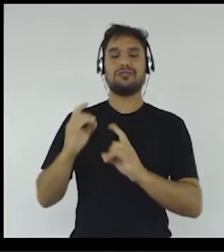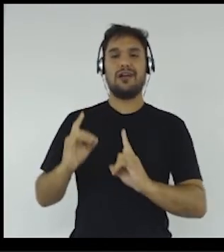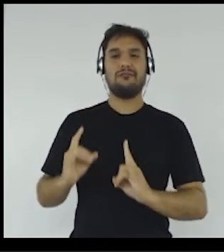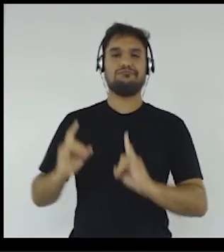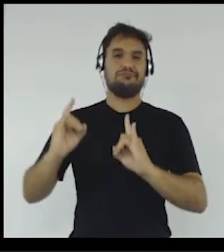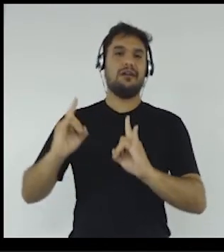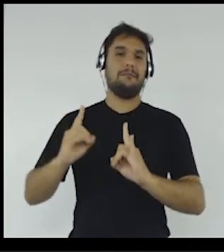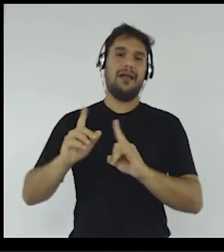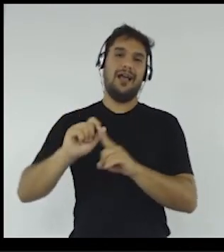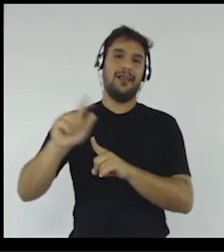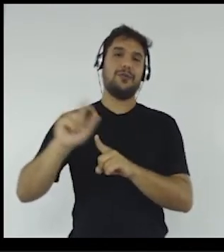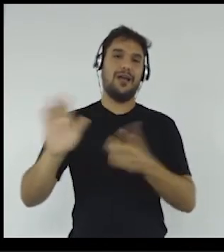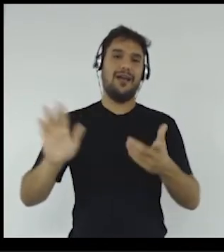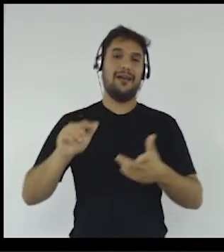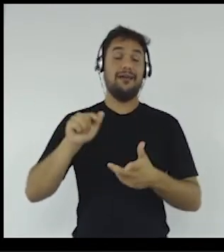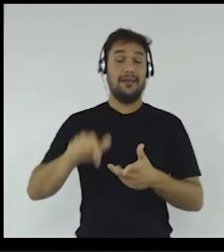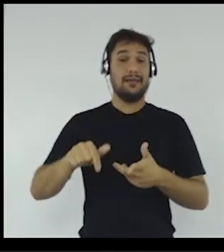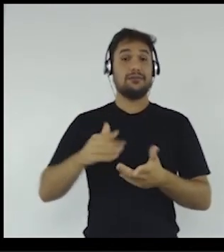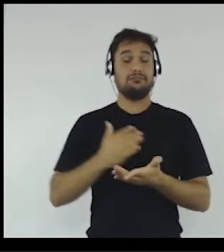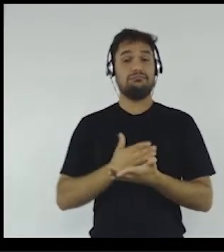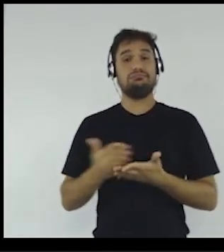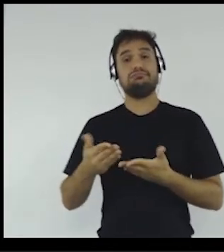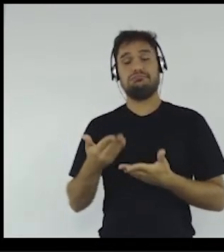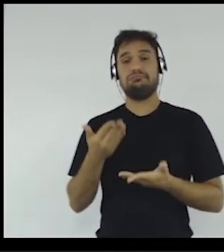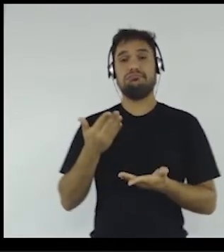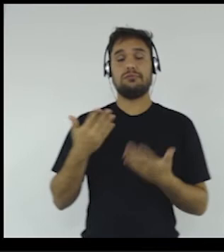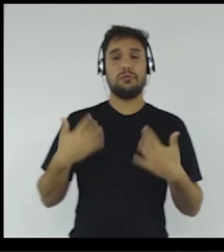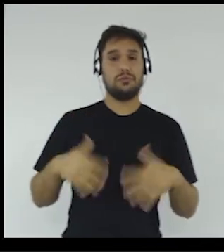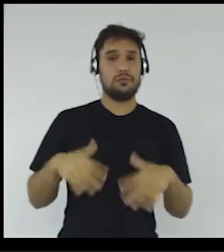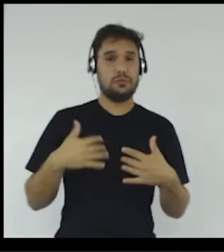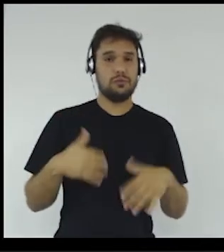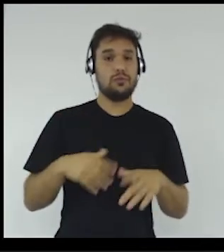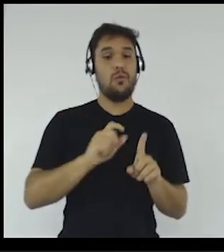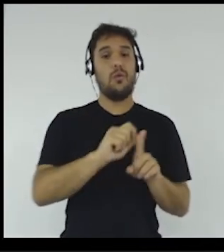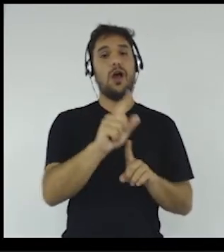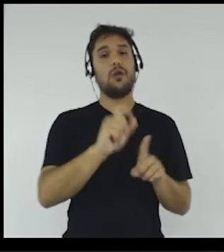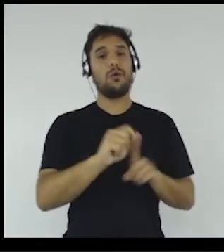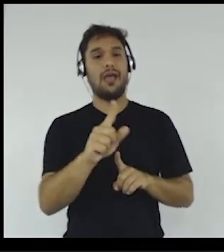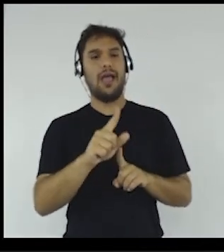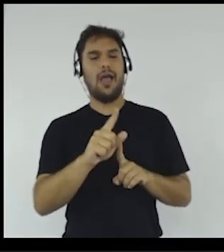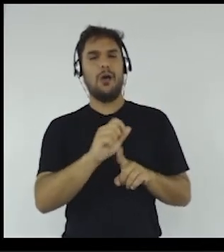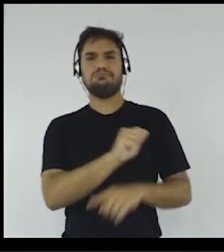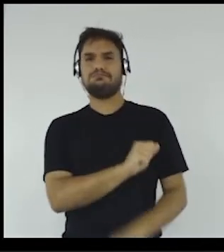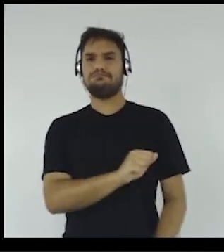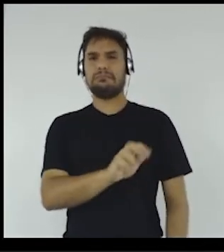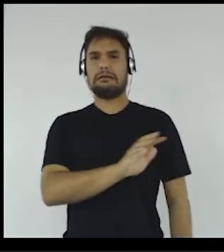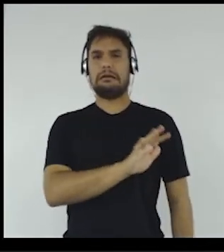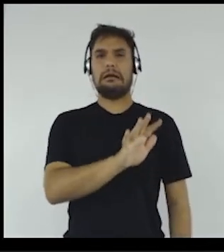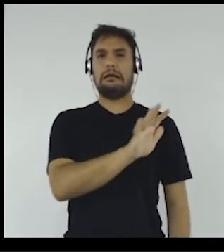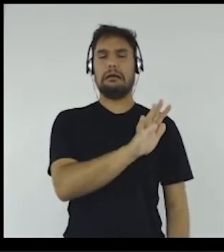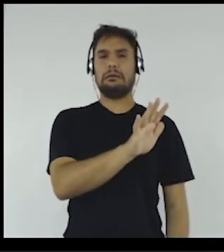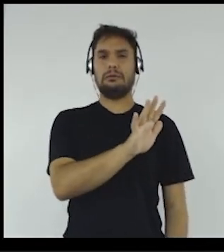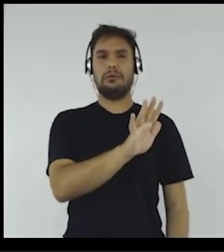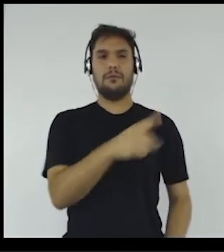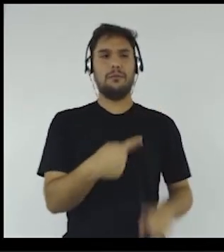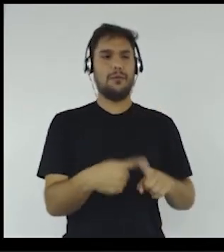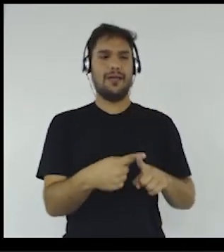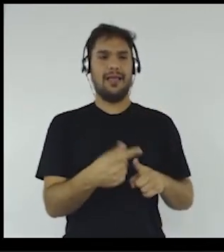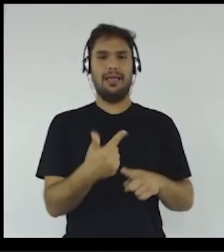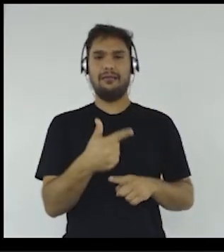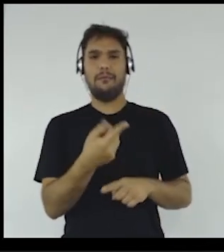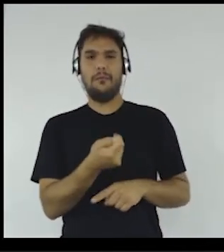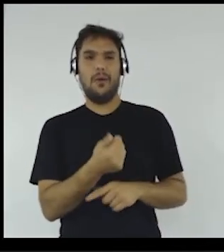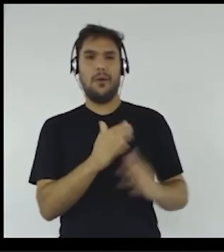alugar. Isso criou um déficit habitacional brutal. Os aluguéis disparando em razão da lei da oferta e da procura, e